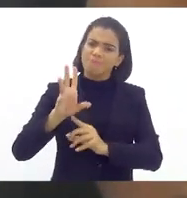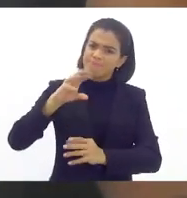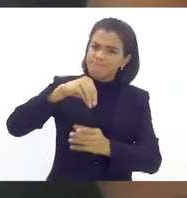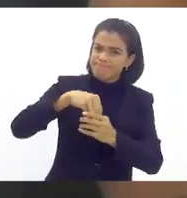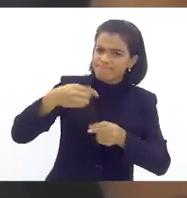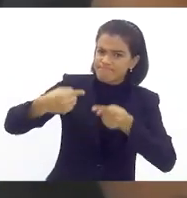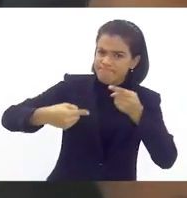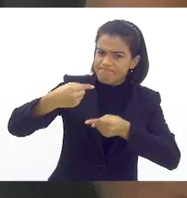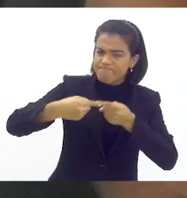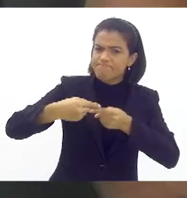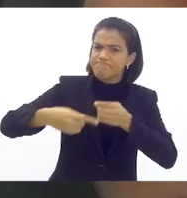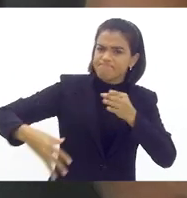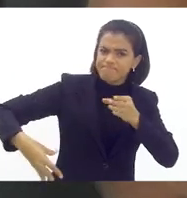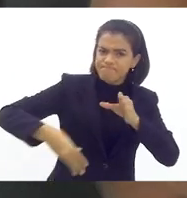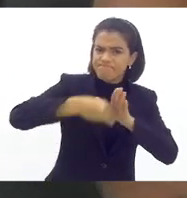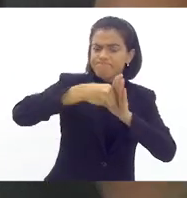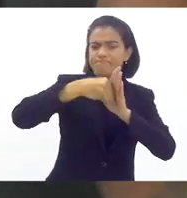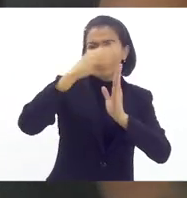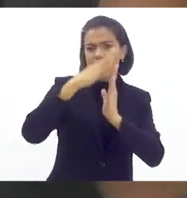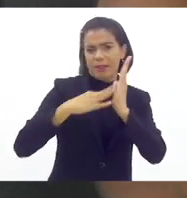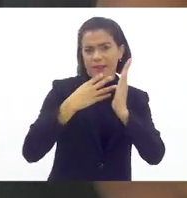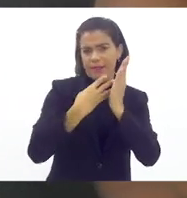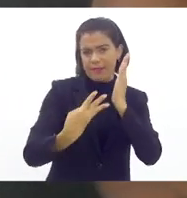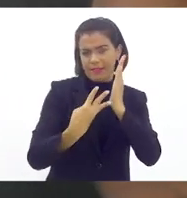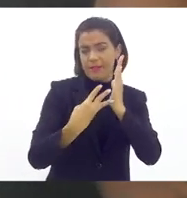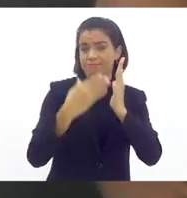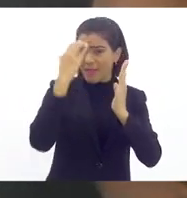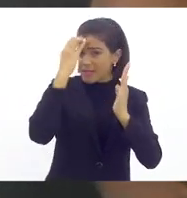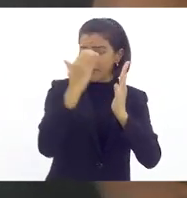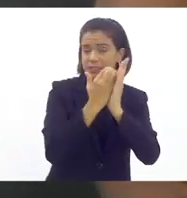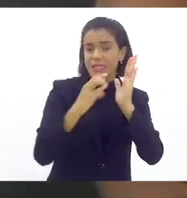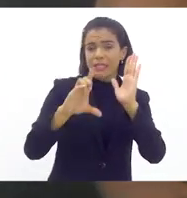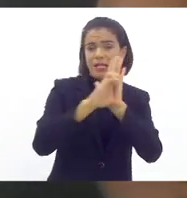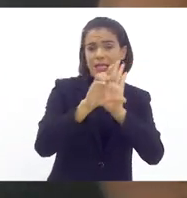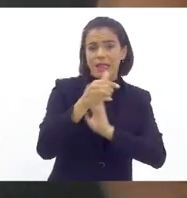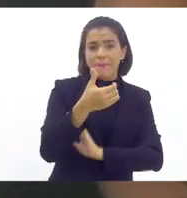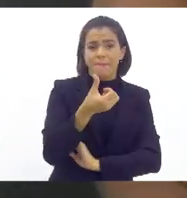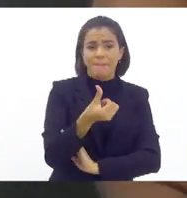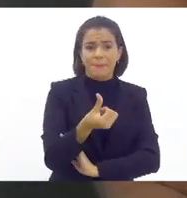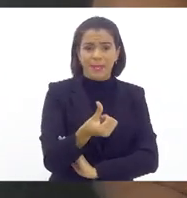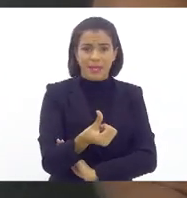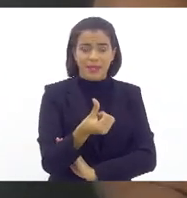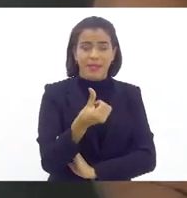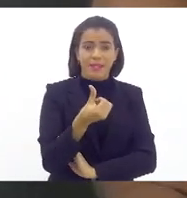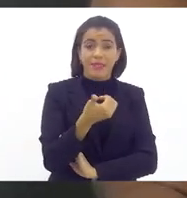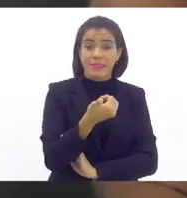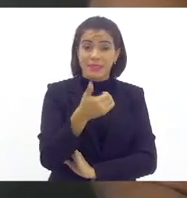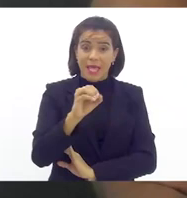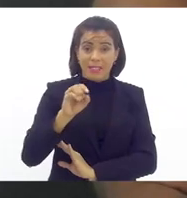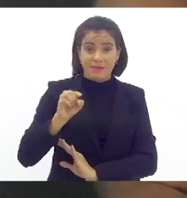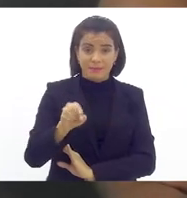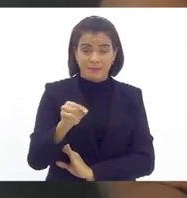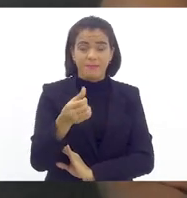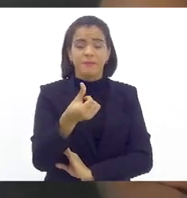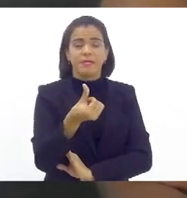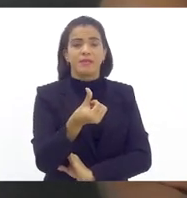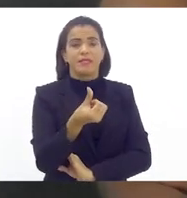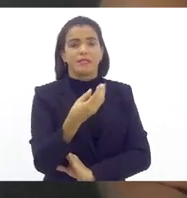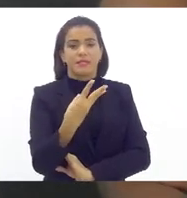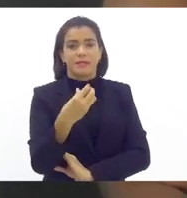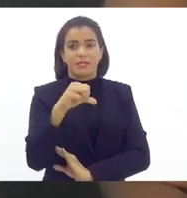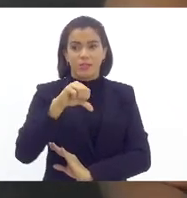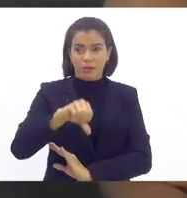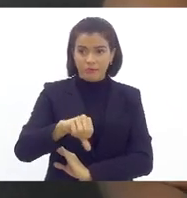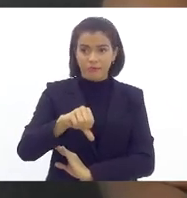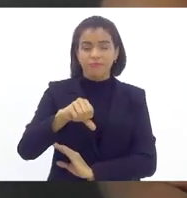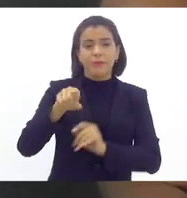implementação da lei das 639, está também na discussão e na elaboração, na